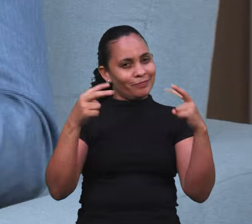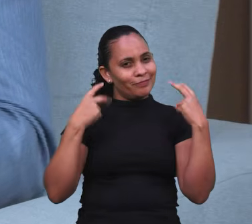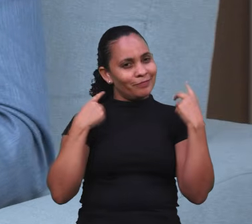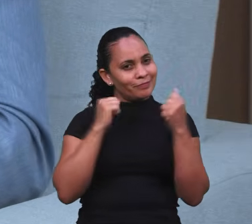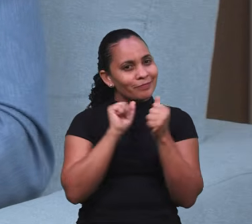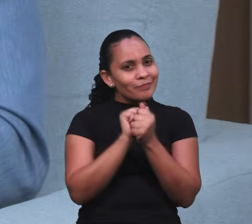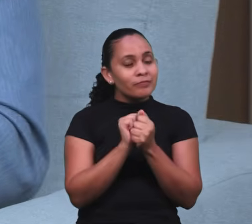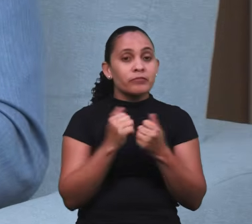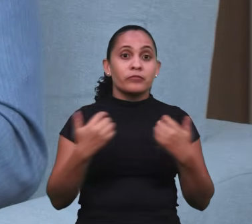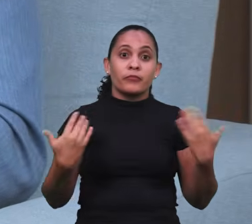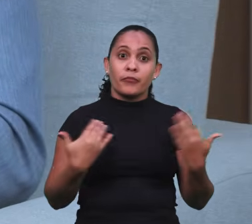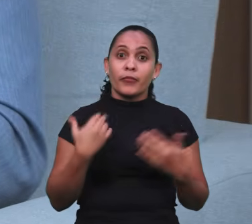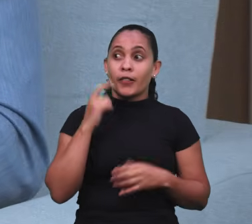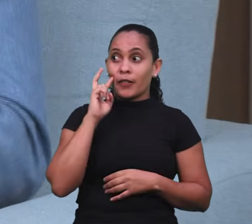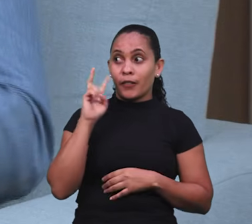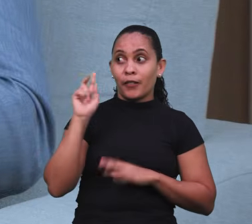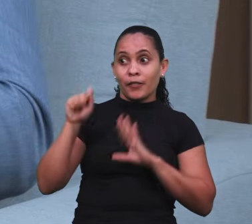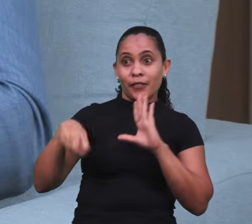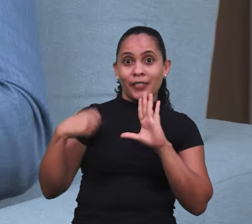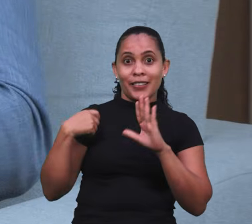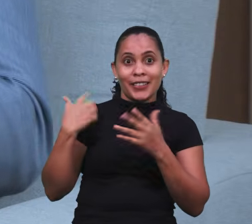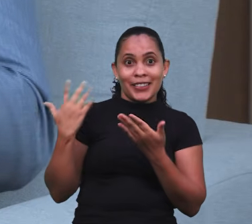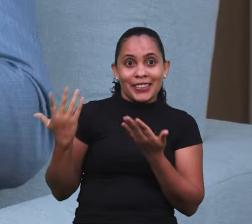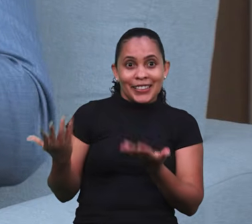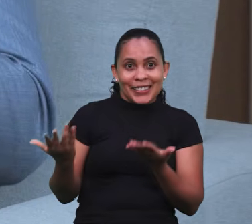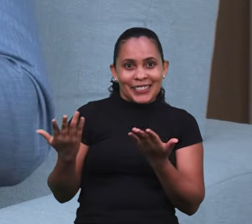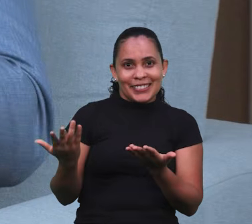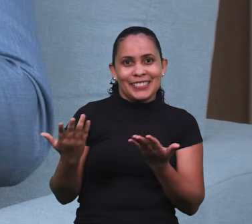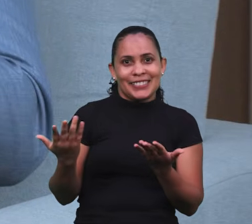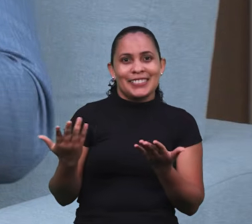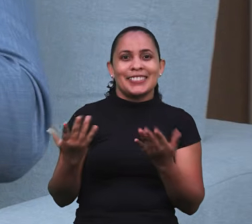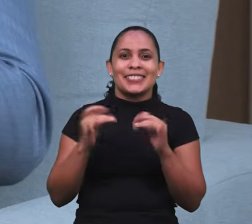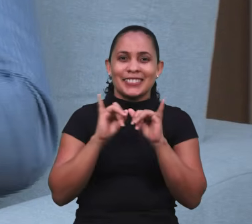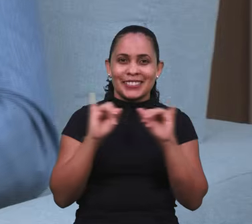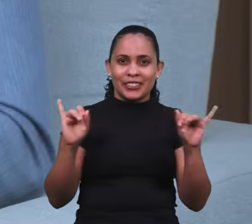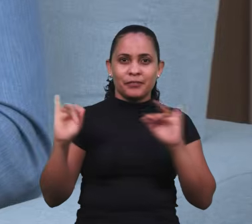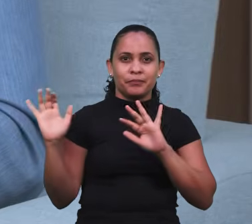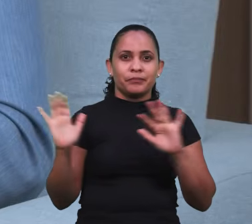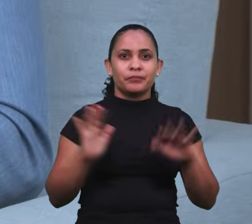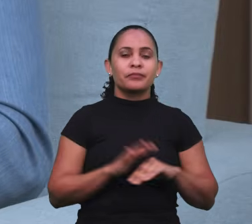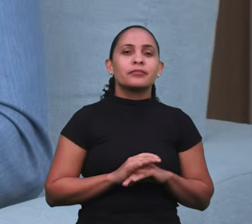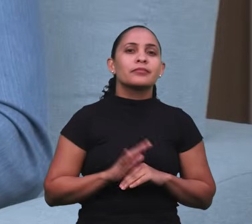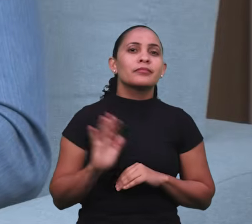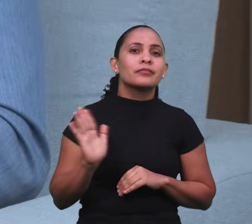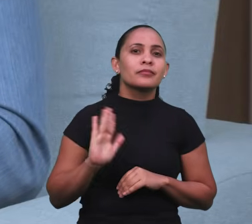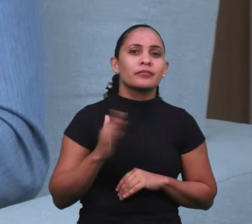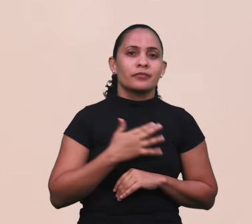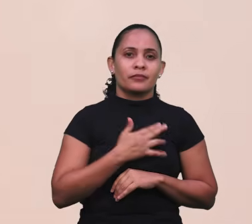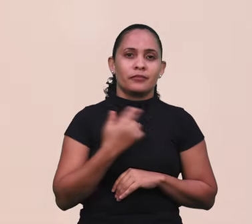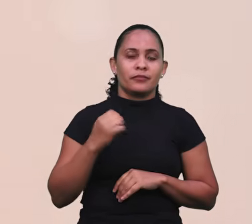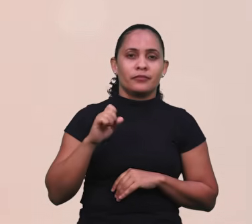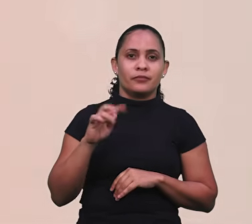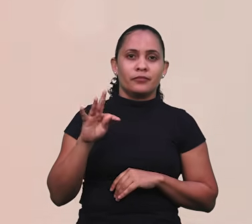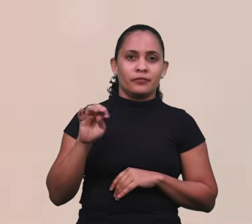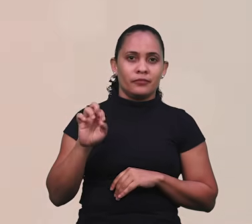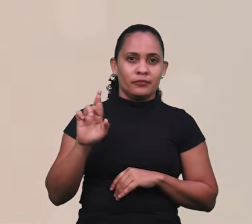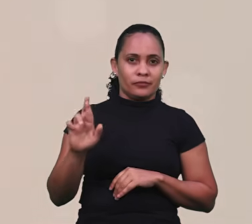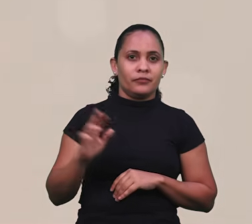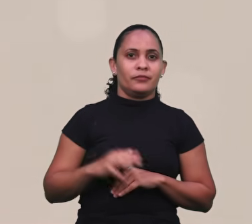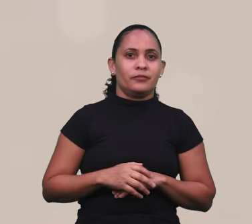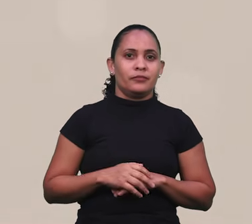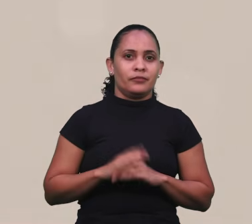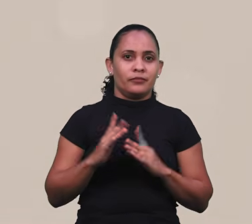agradecer a sua participação e vamos agora assistir os nossos irmãos que deixam os seus recados. Olá, meu